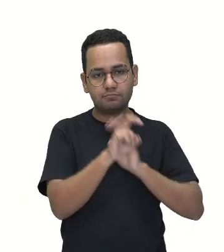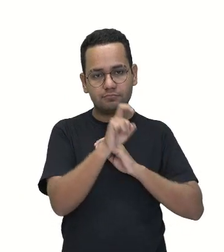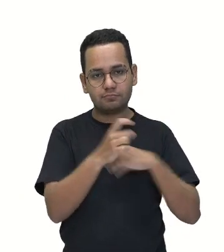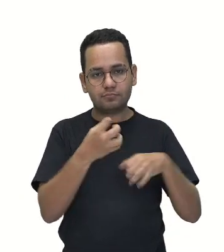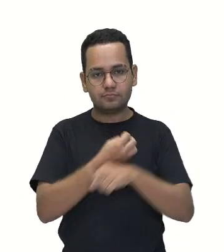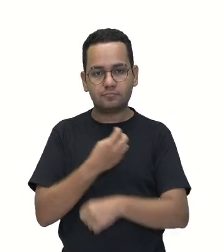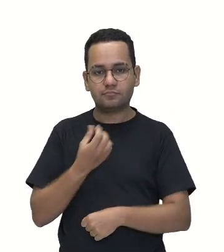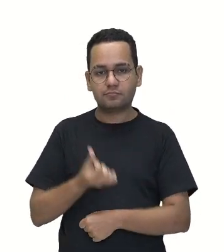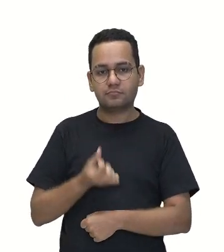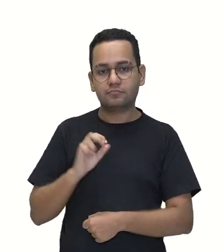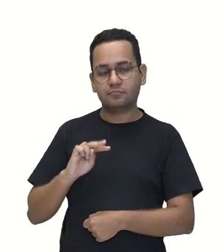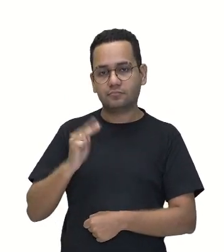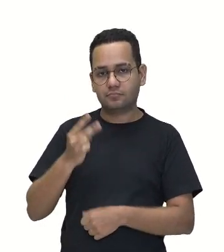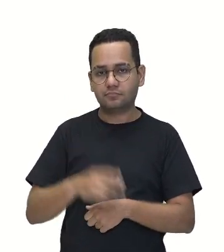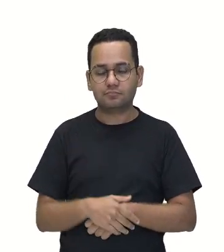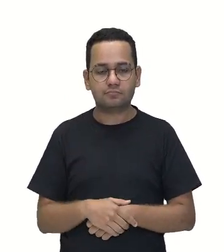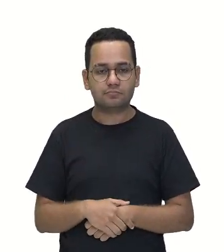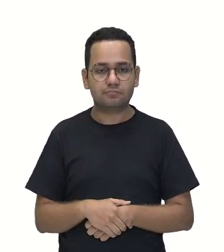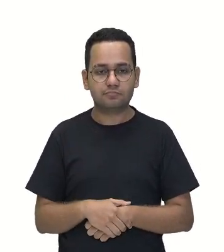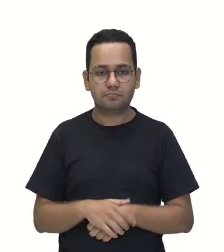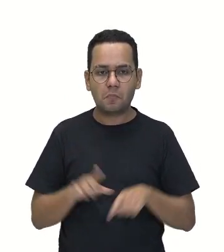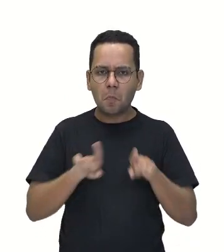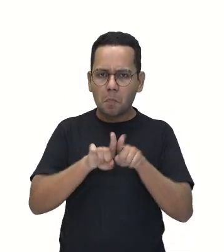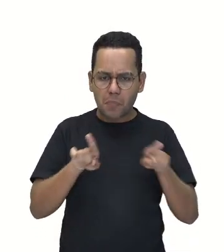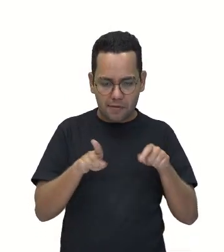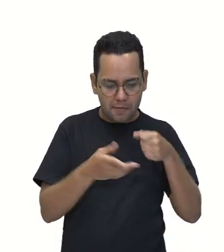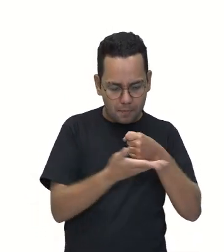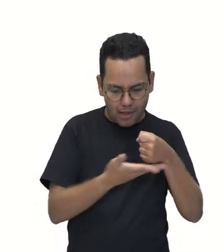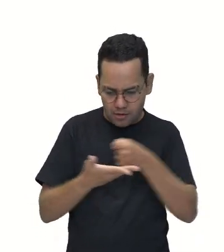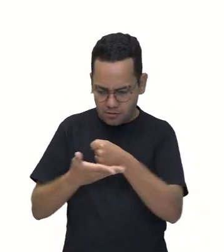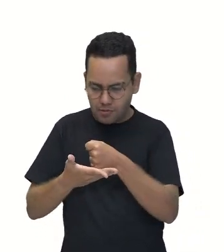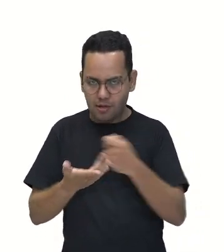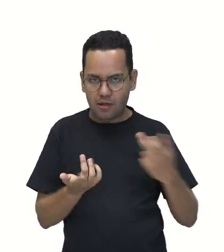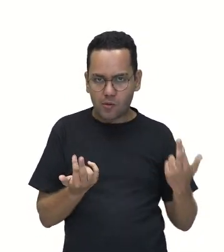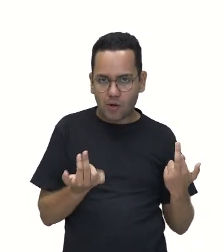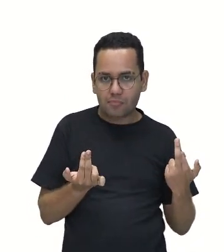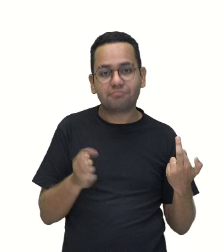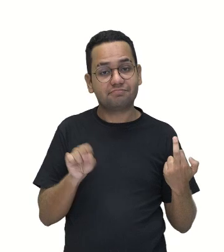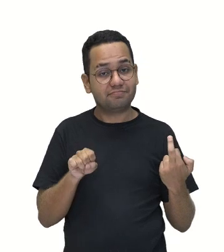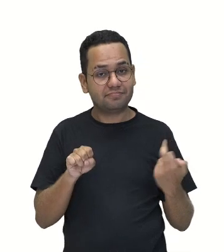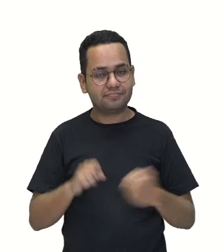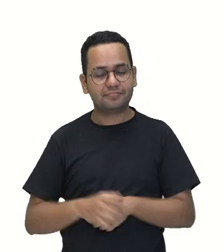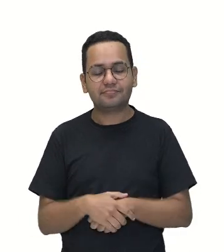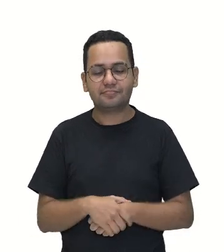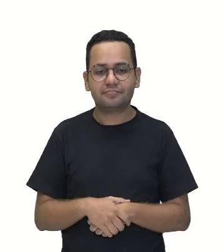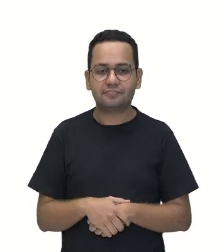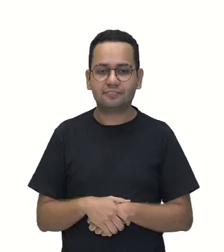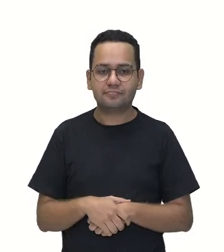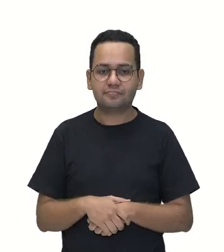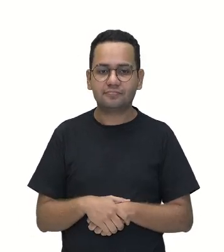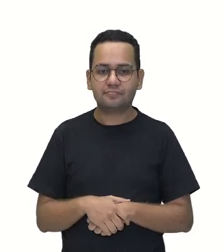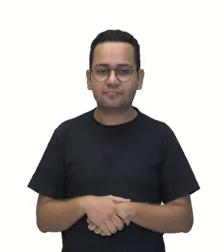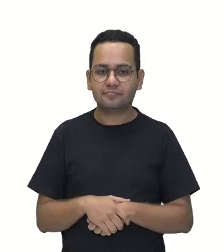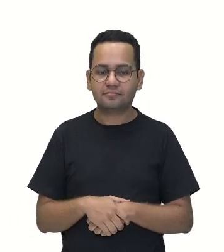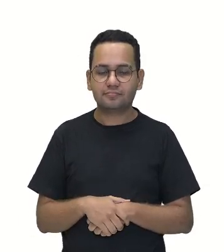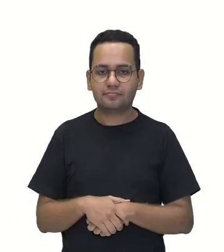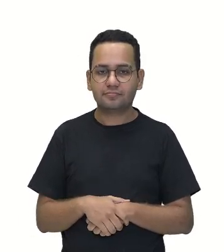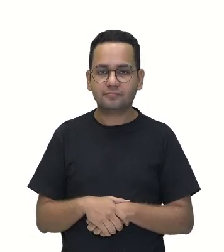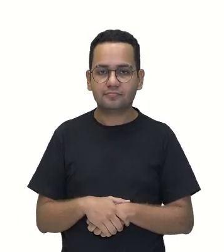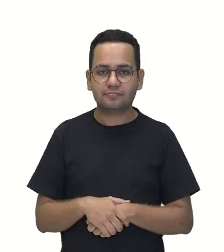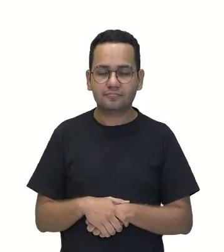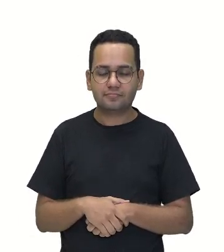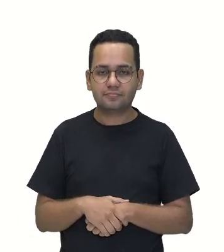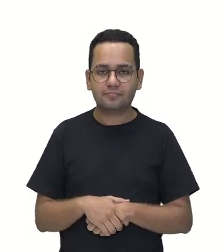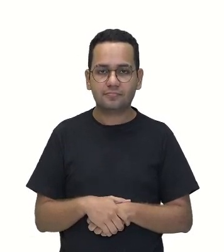veja as bases agora estão iguais sim né as bases agora são iguais Então